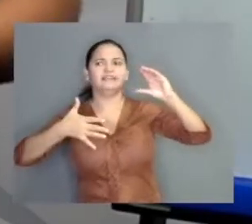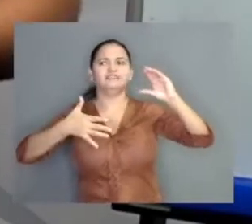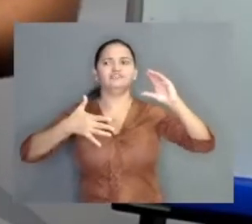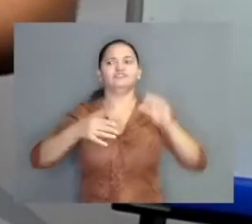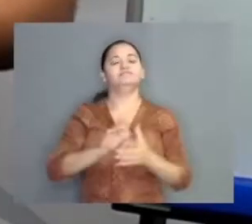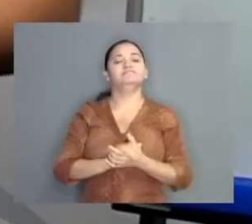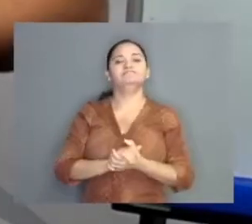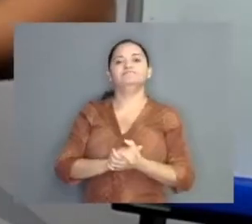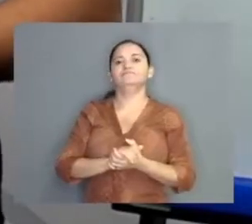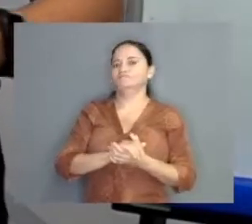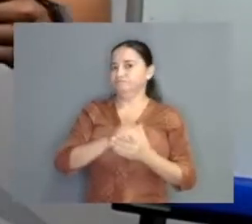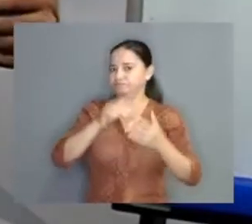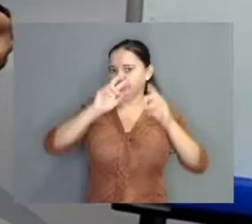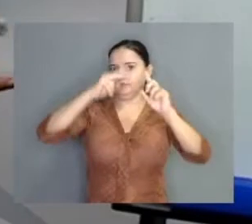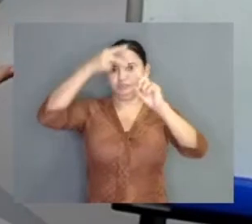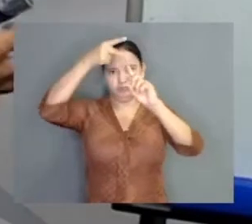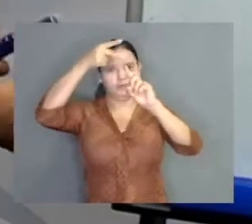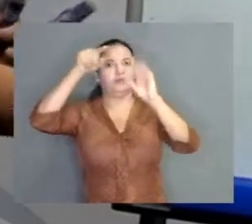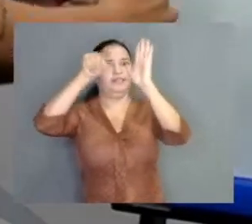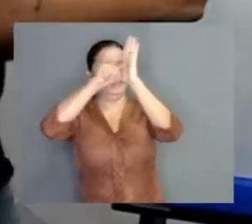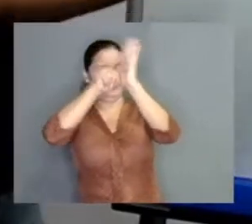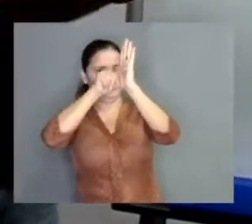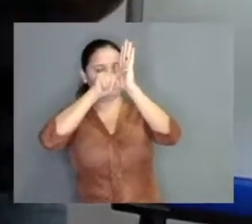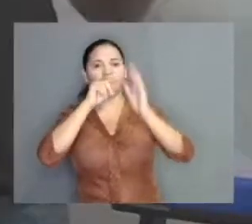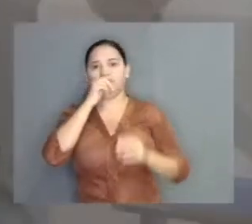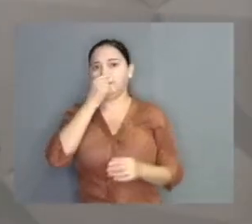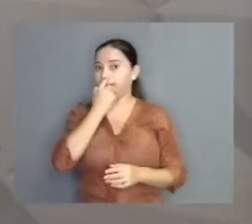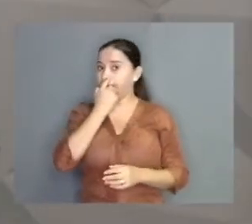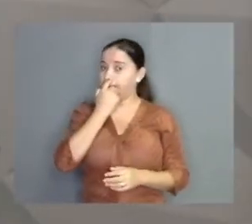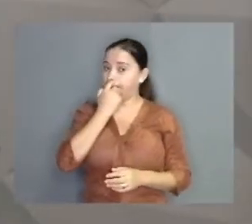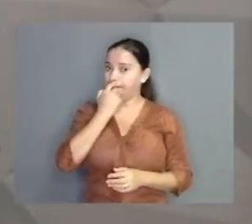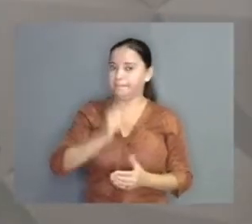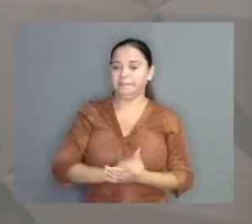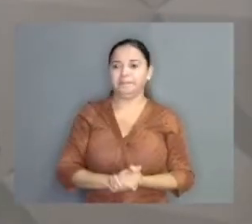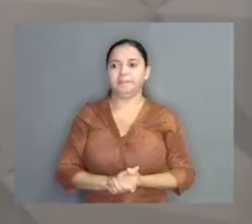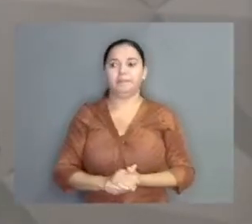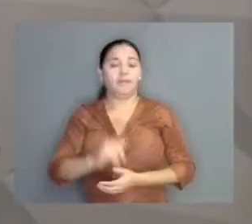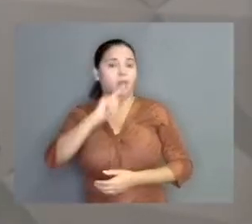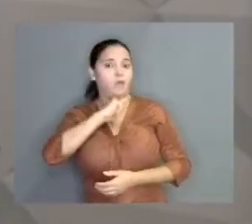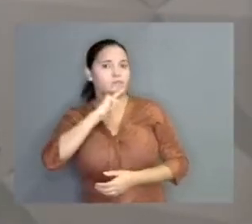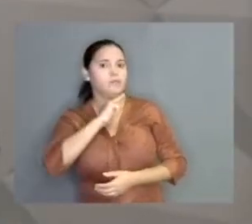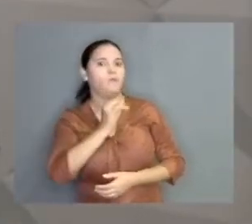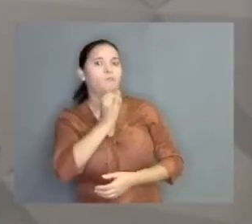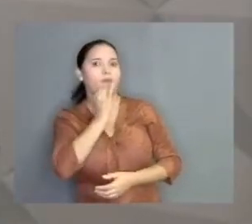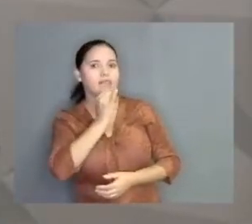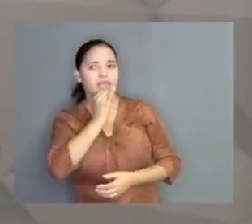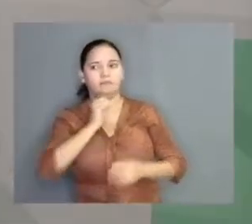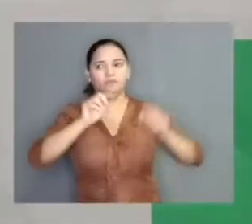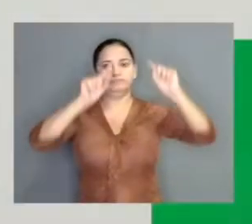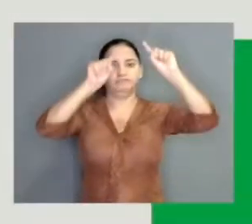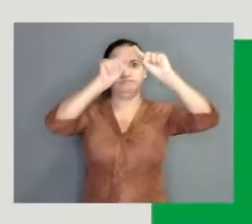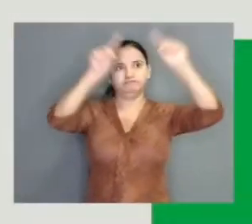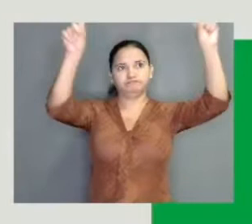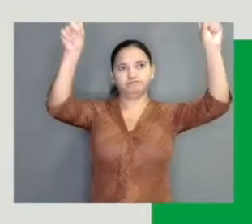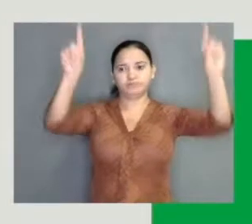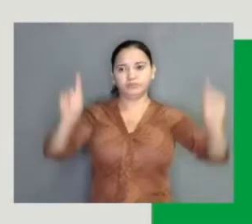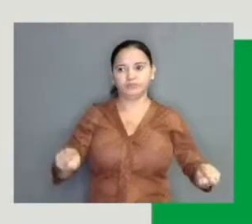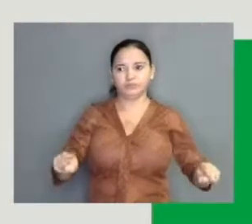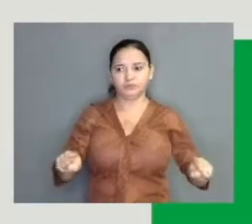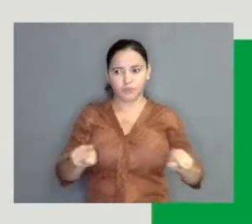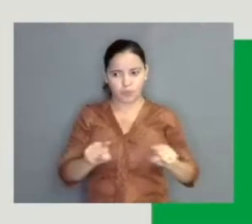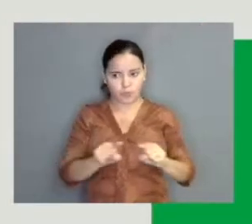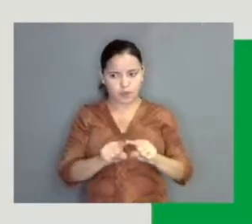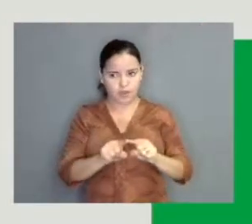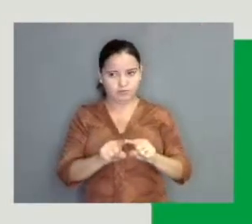negativo. Então, se eu tenho aqui, no exemplo aqui no quadro, eu tenho minha forma